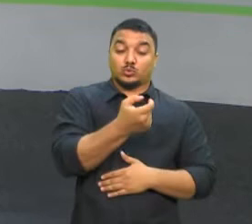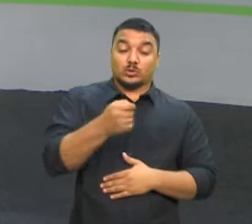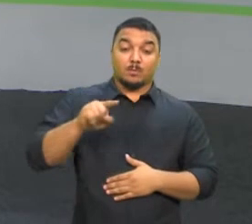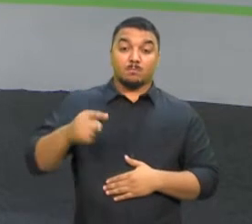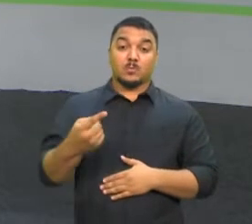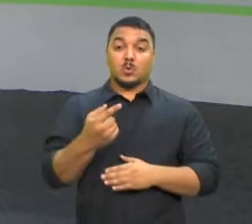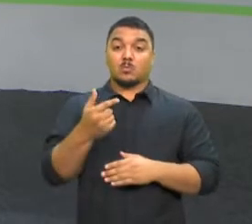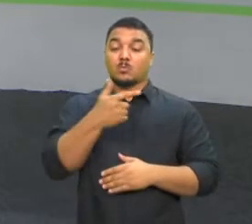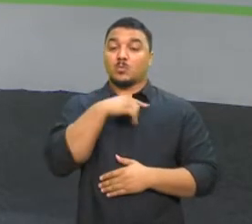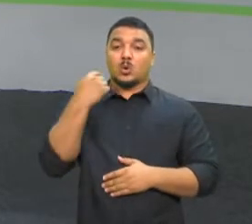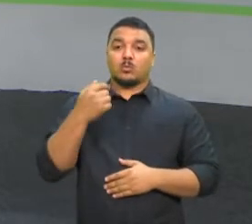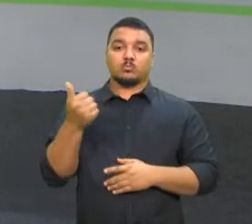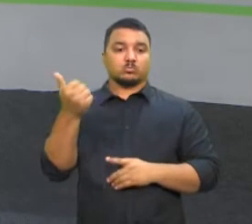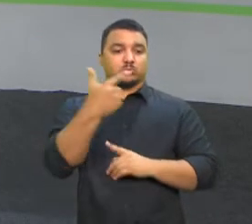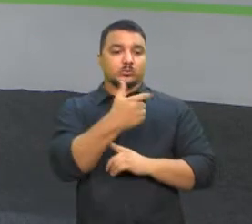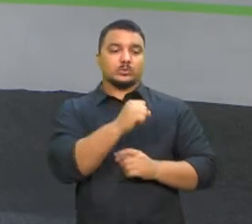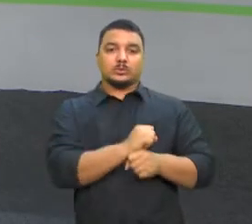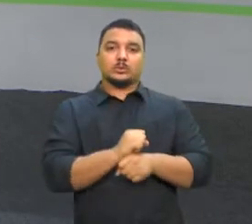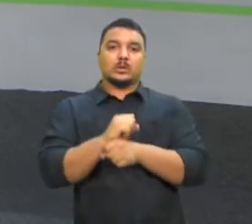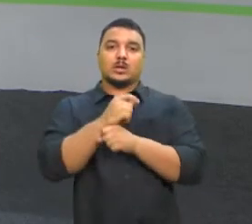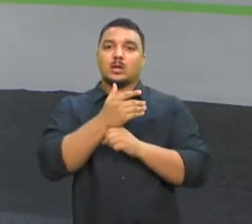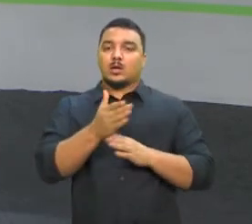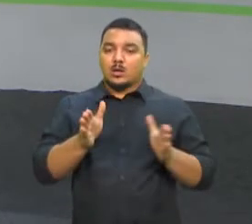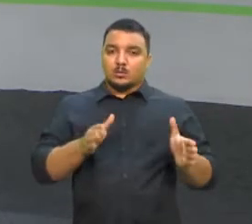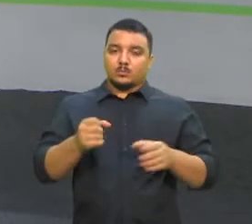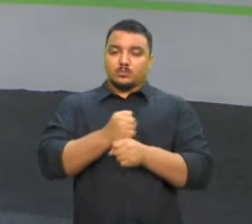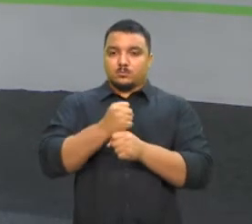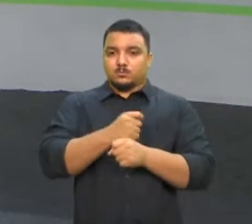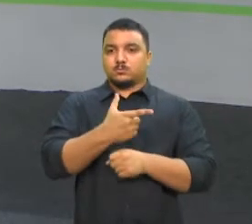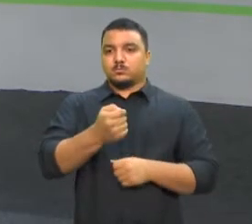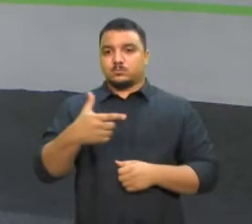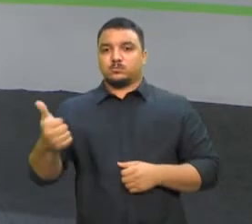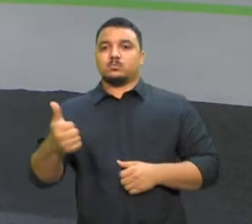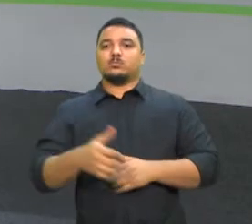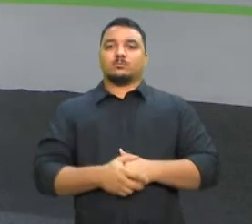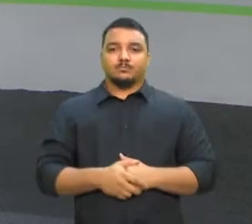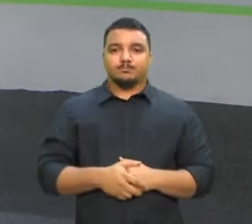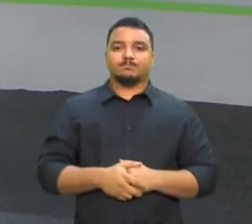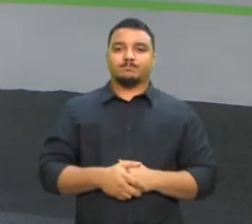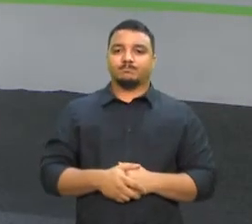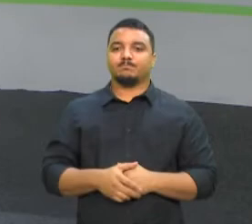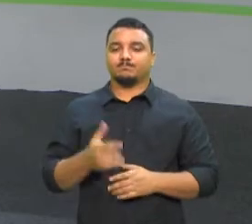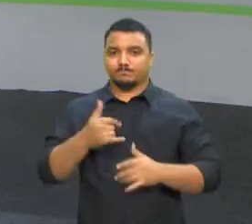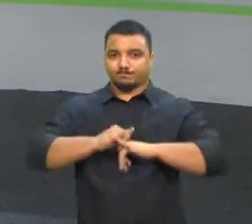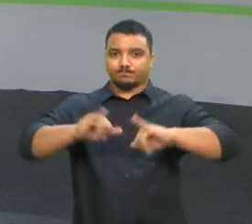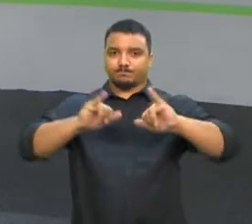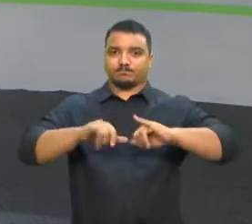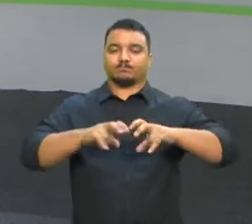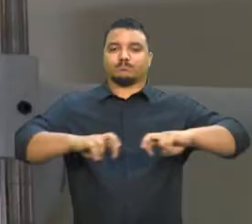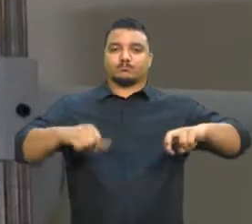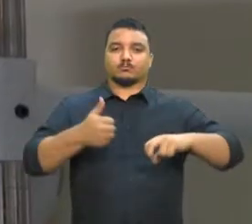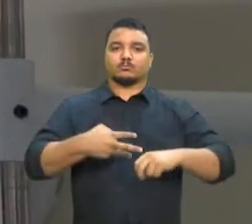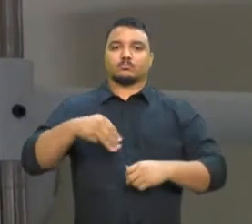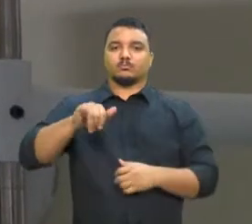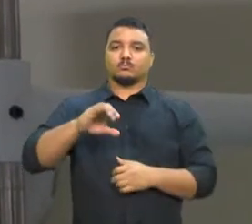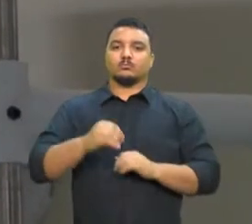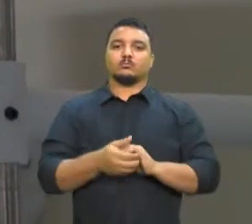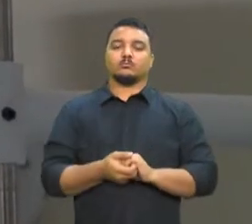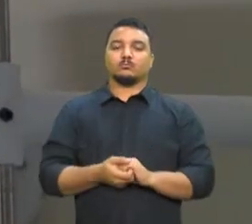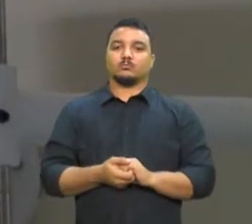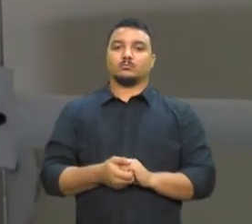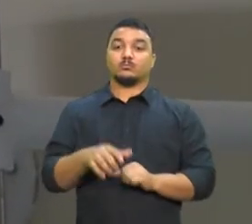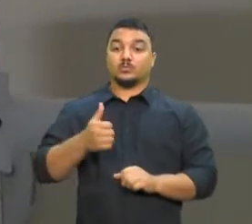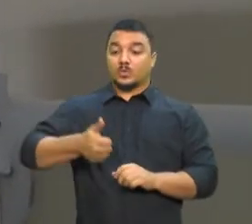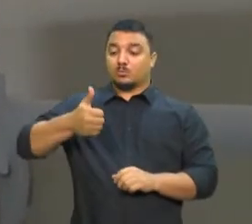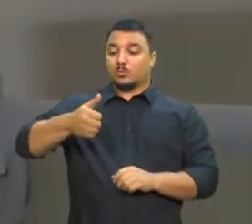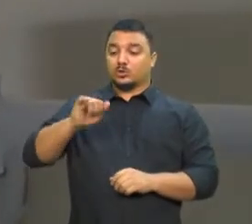mais que o esperado para o começo de 2021. O assunto repercutiu no plenário 13 de maio. Entre 1º de